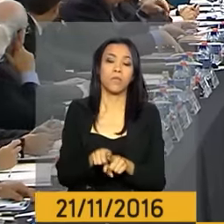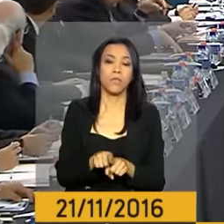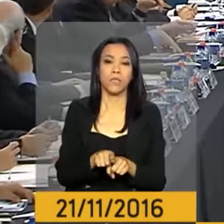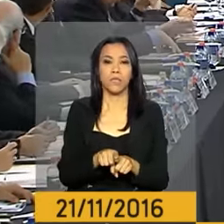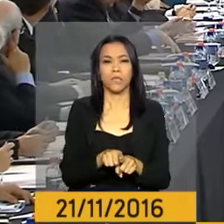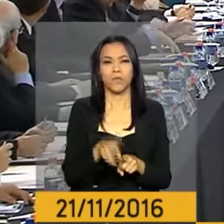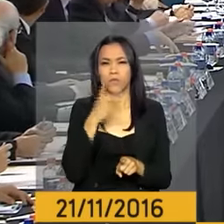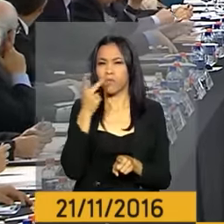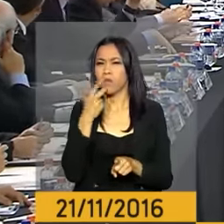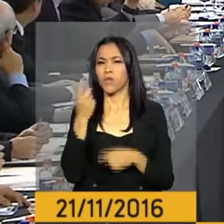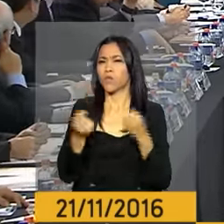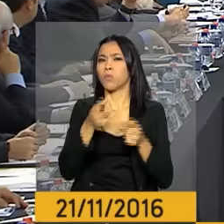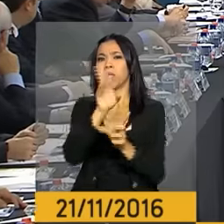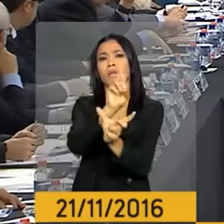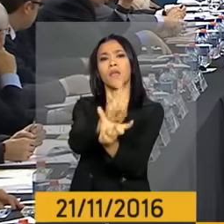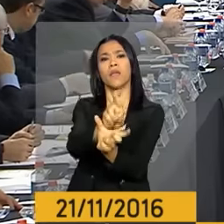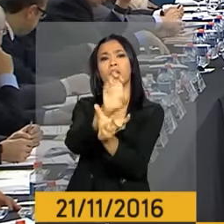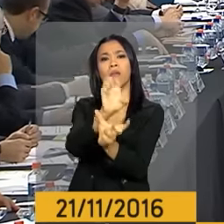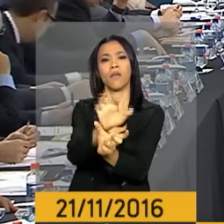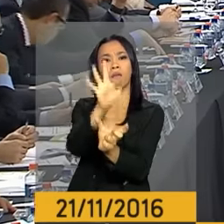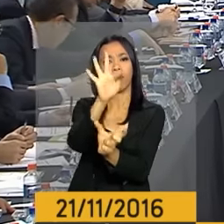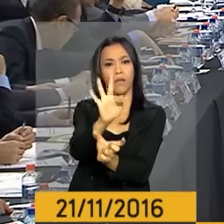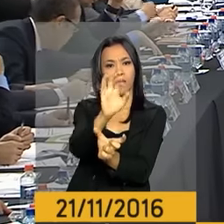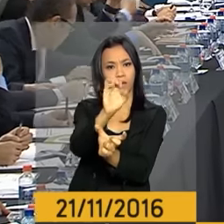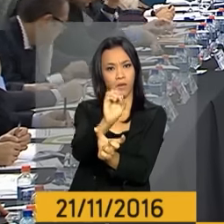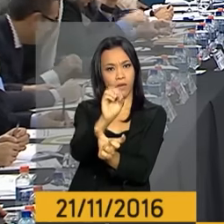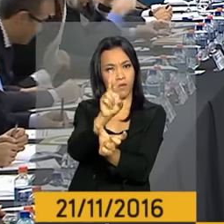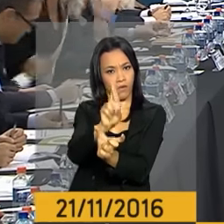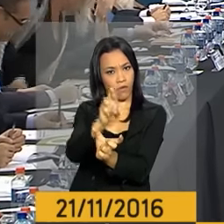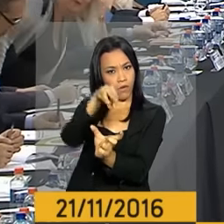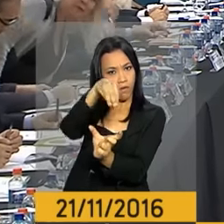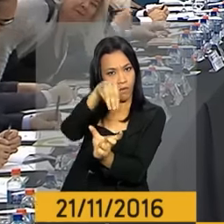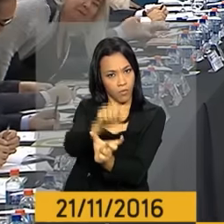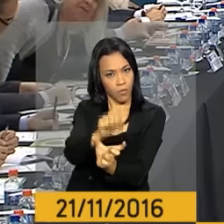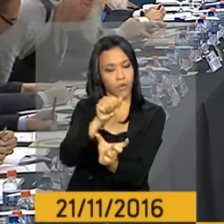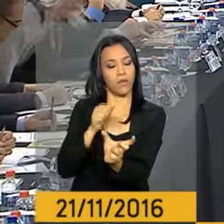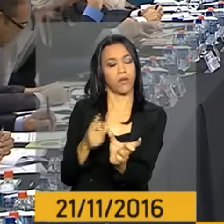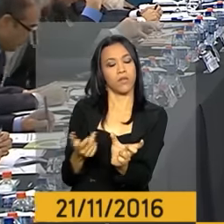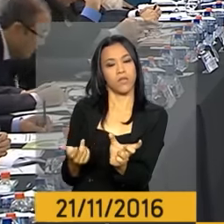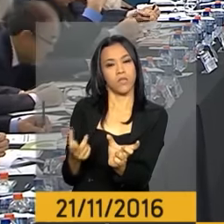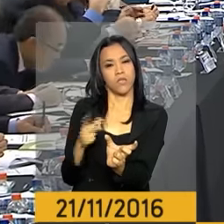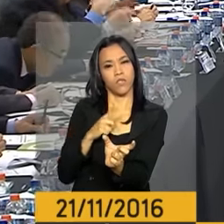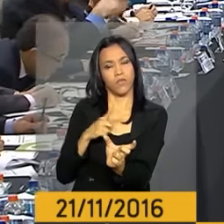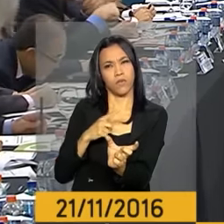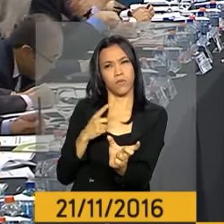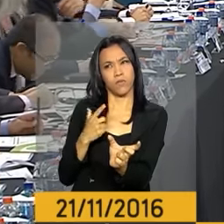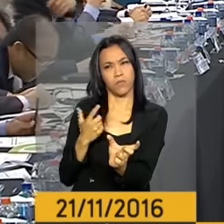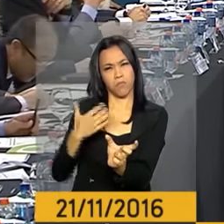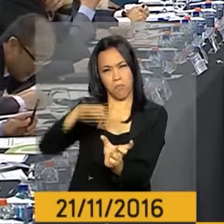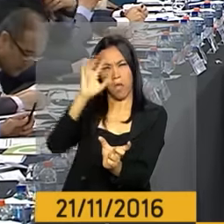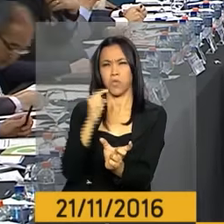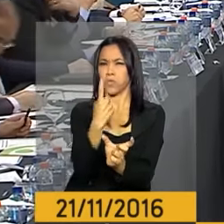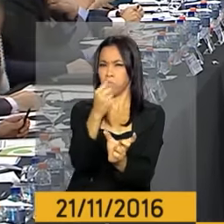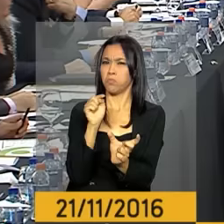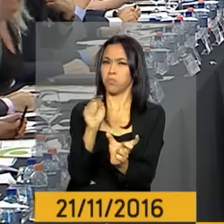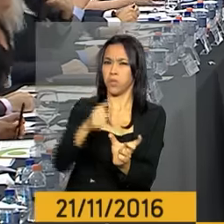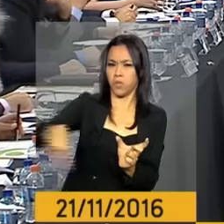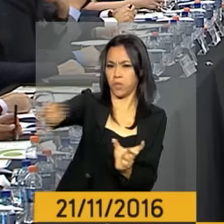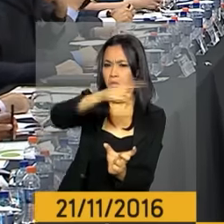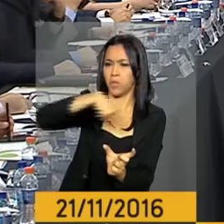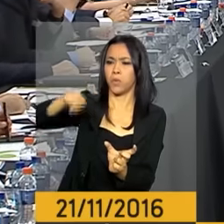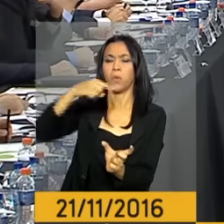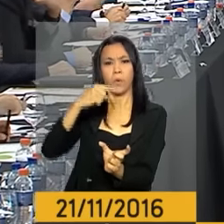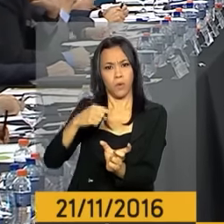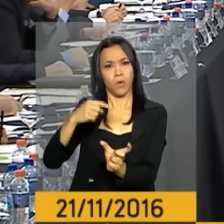coisa da reforma, né? Interessante, nós tivemos um ato aqui com quase mais de 1.000 fornecedores de materiais